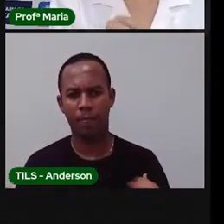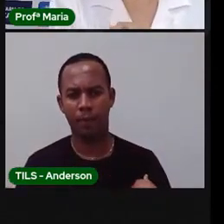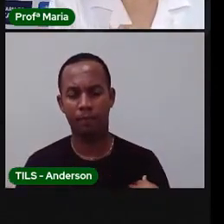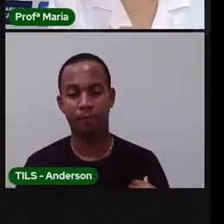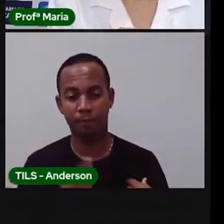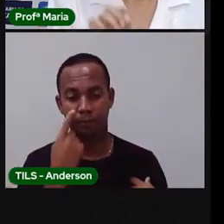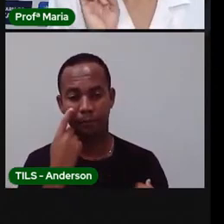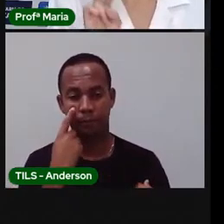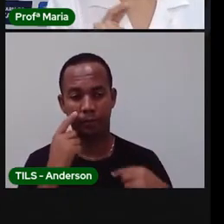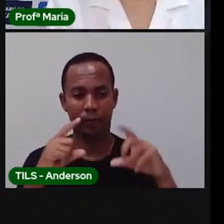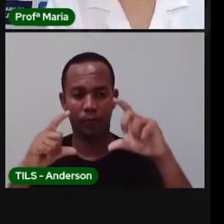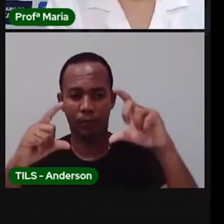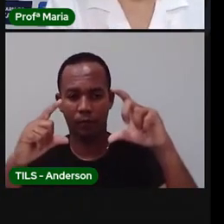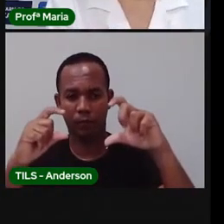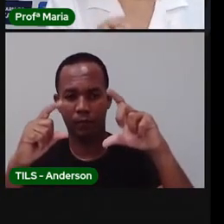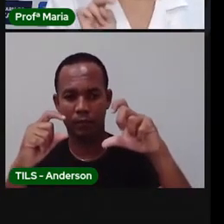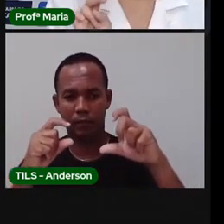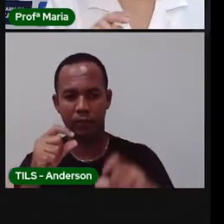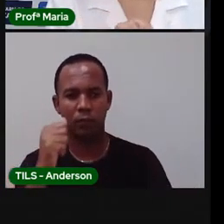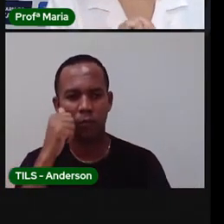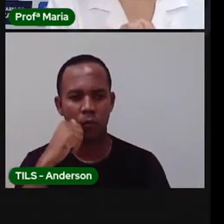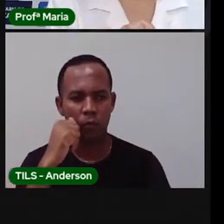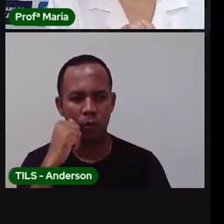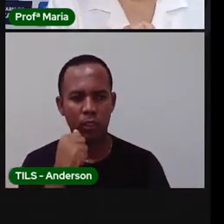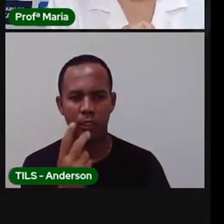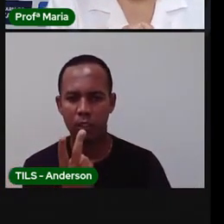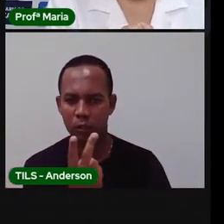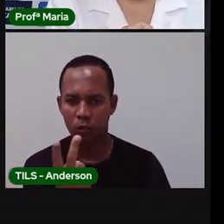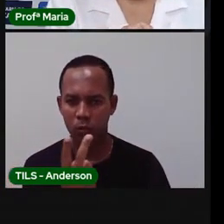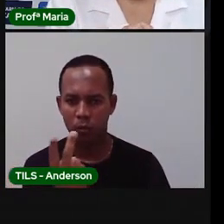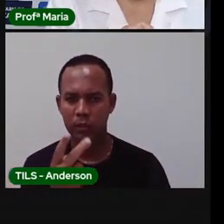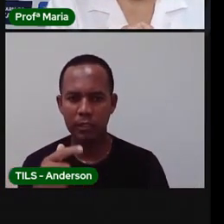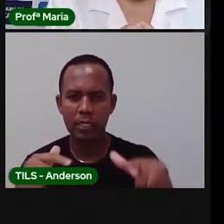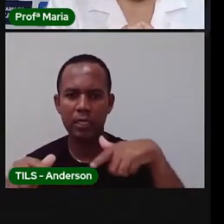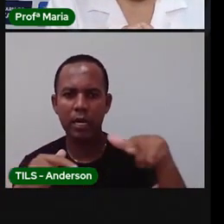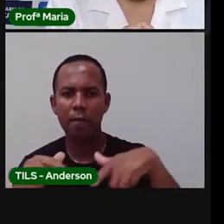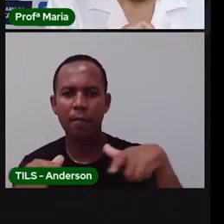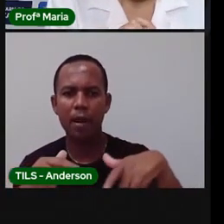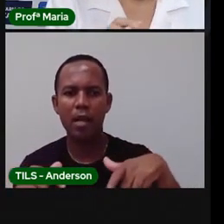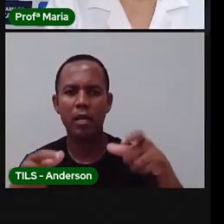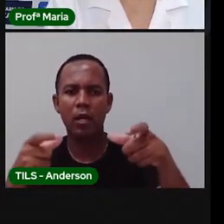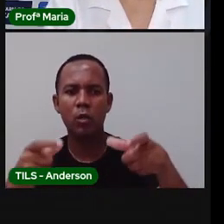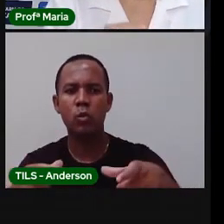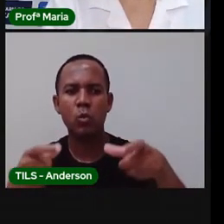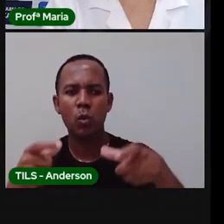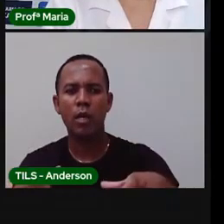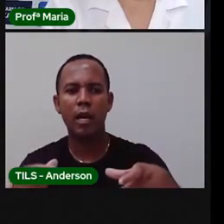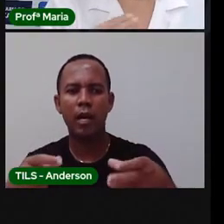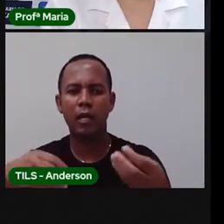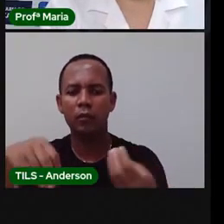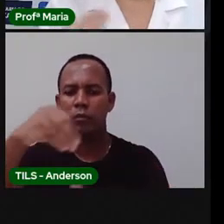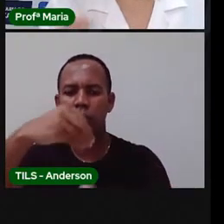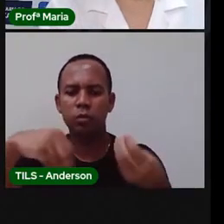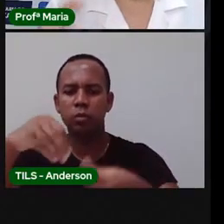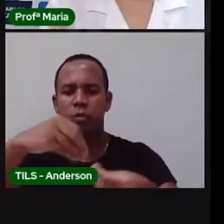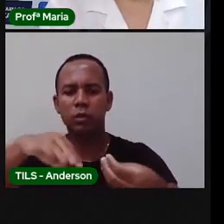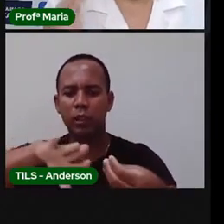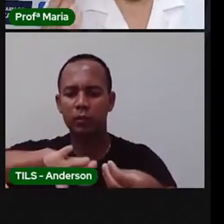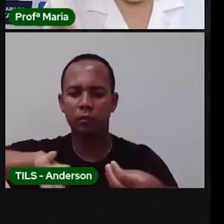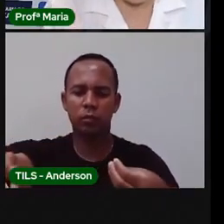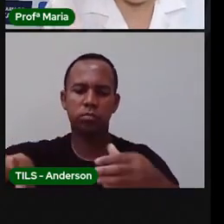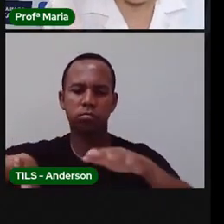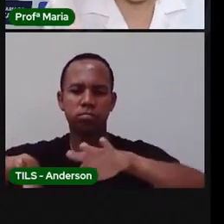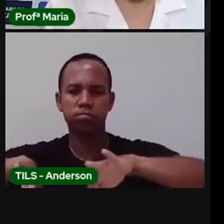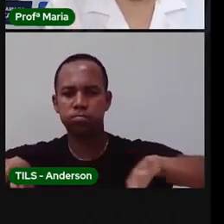essa imagem, essas duas mulheres, elas trabalham em um centro de reciclagem aqui da cidade. E elas estão aí, na verdade, separando os produtos,